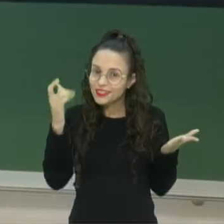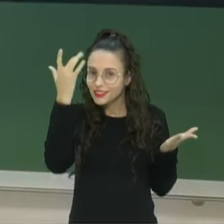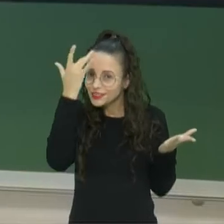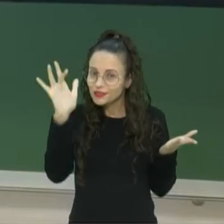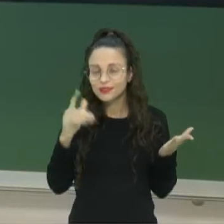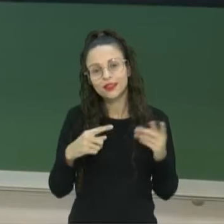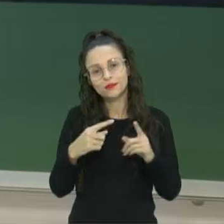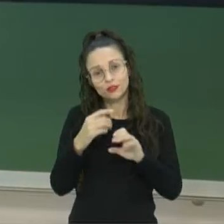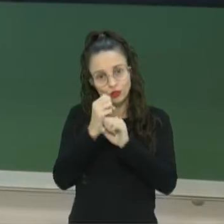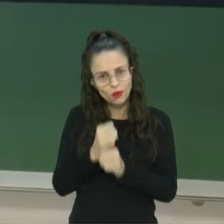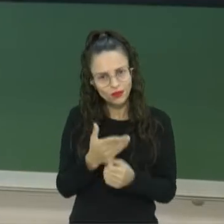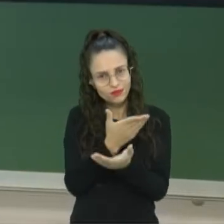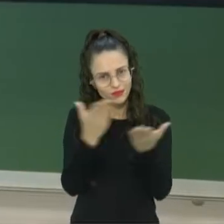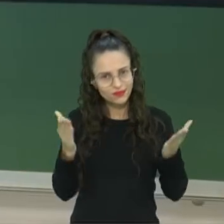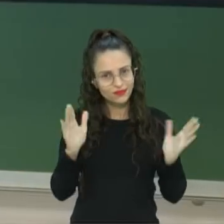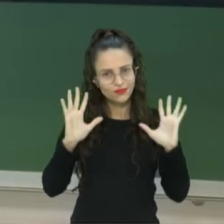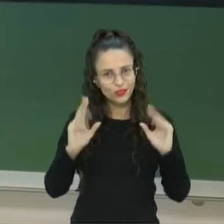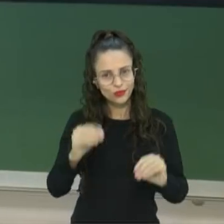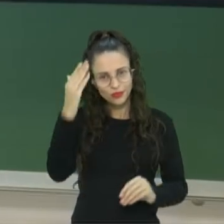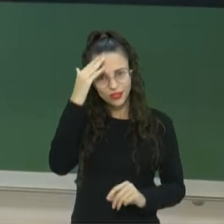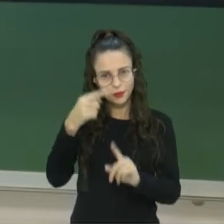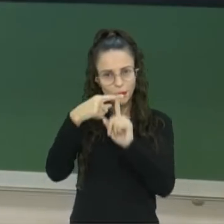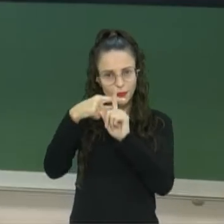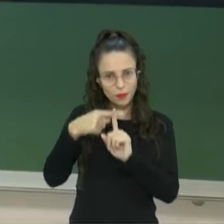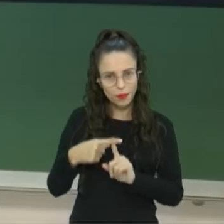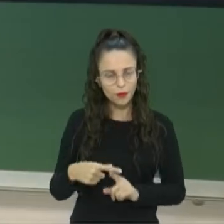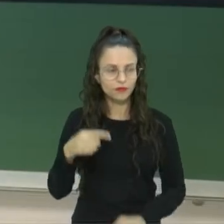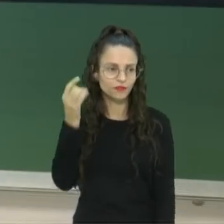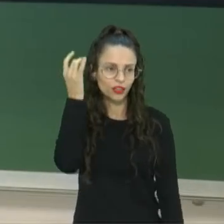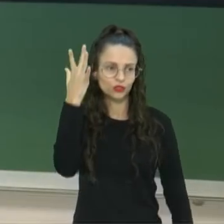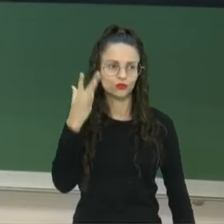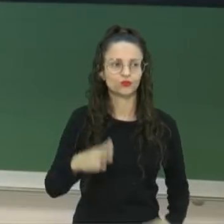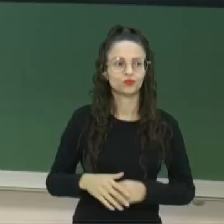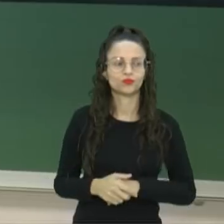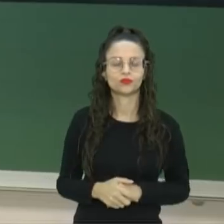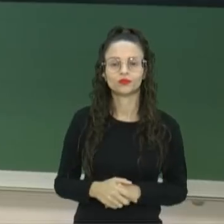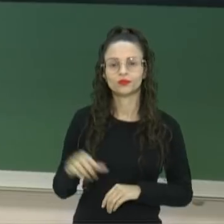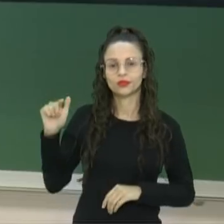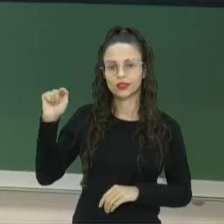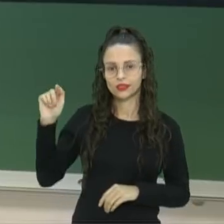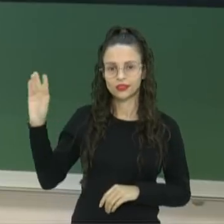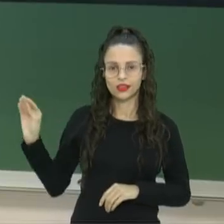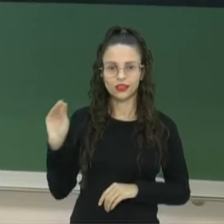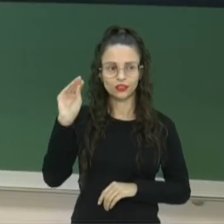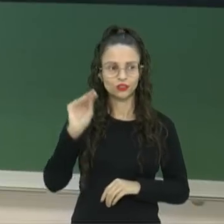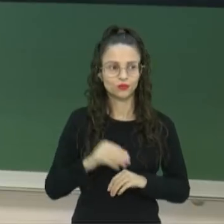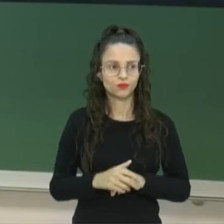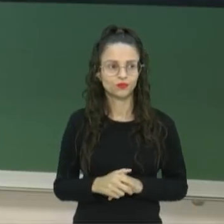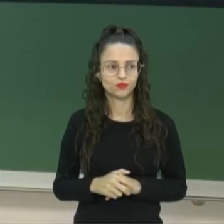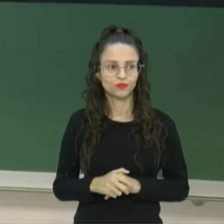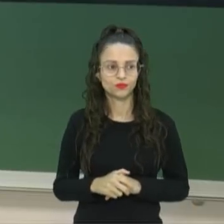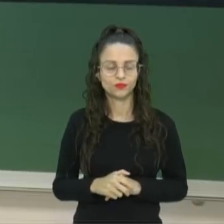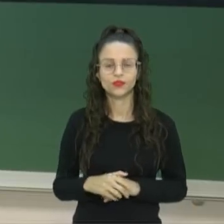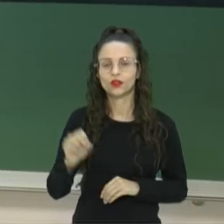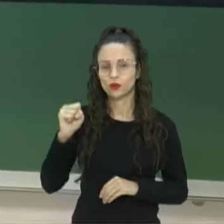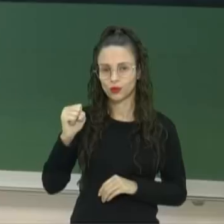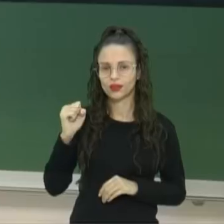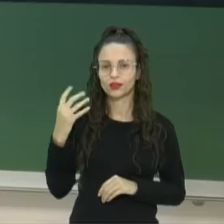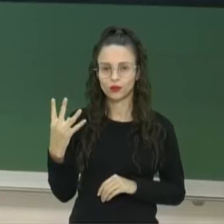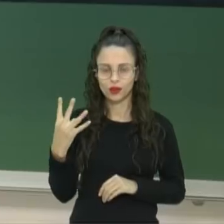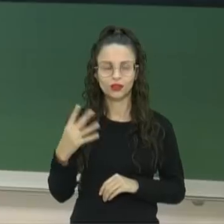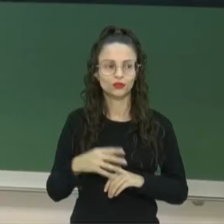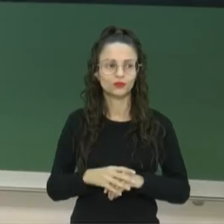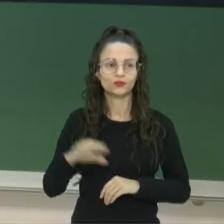somar, né? Então, todo mundo sabe, é fácil de você fazer essa conta. Então, coloco 7 aqui. 7 vezes 12,